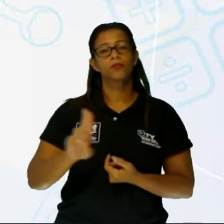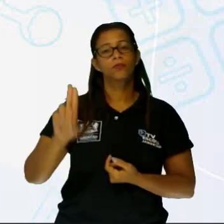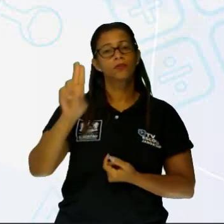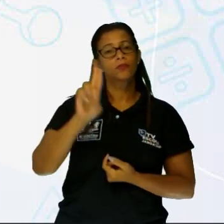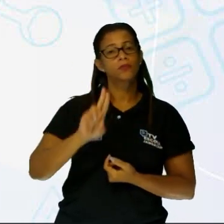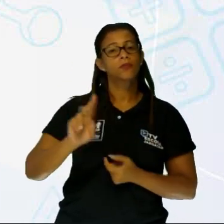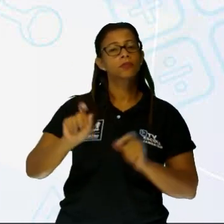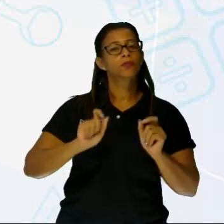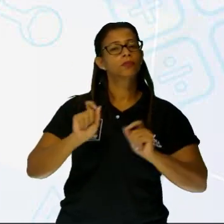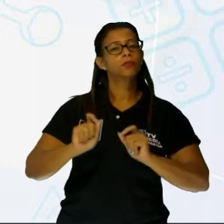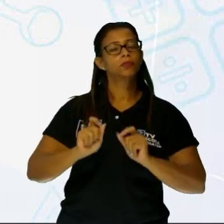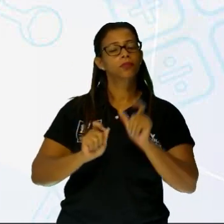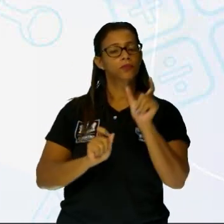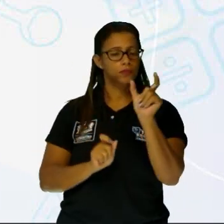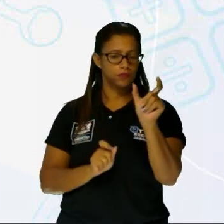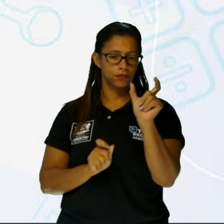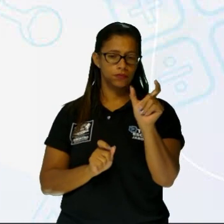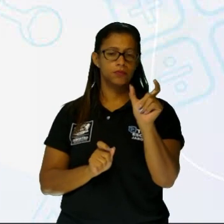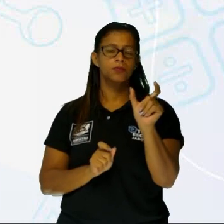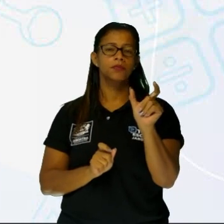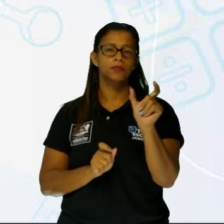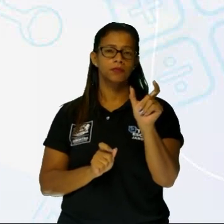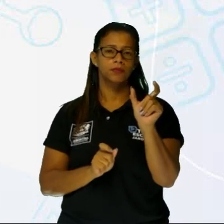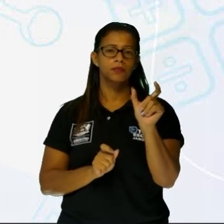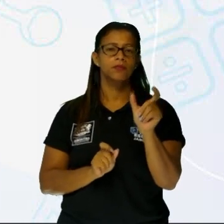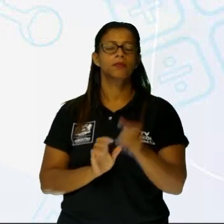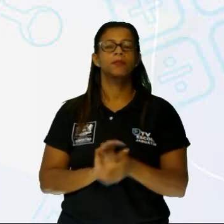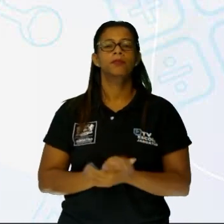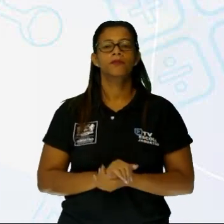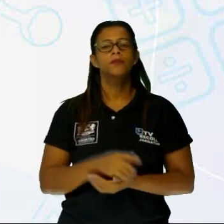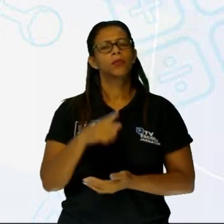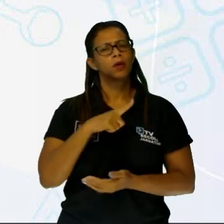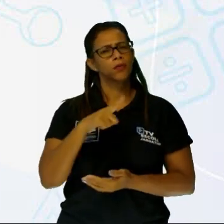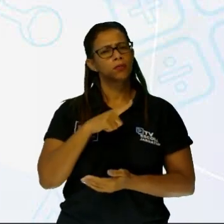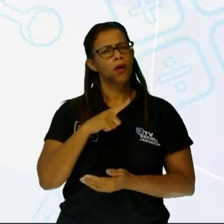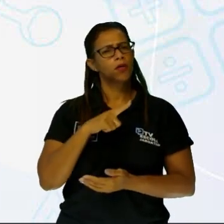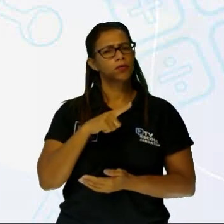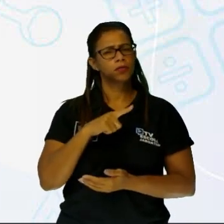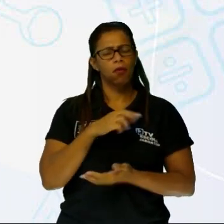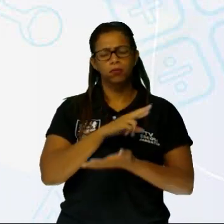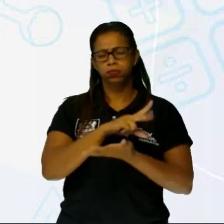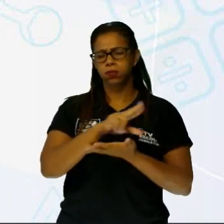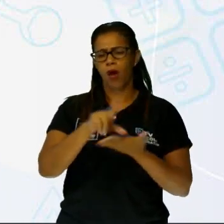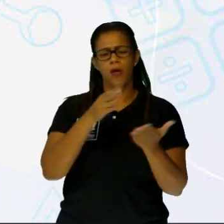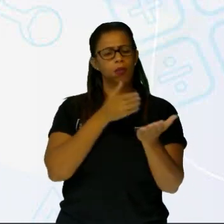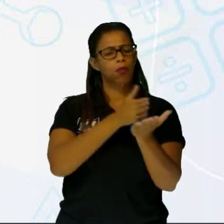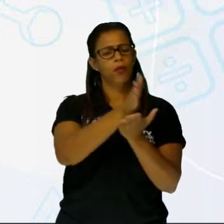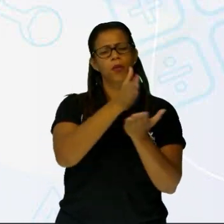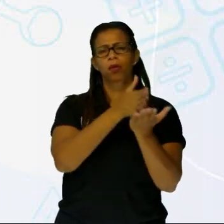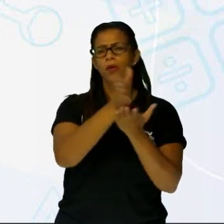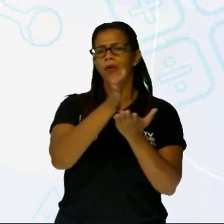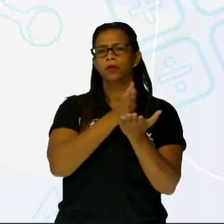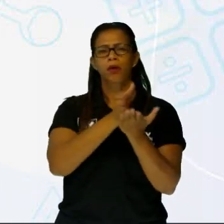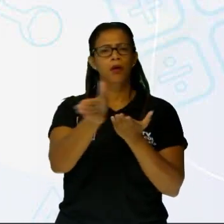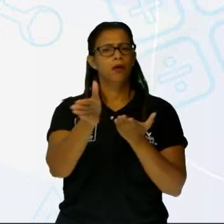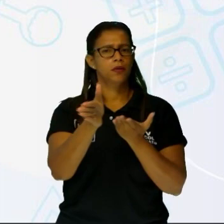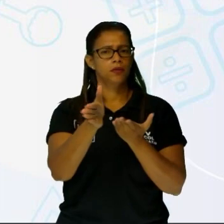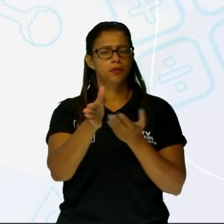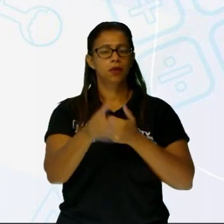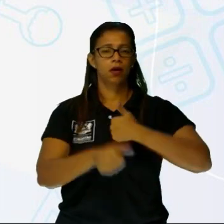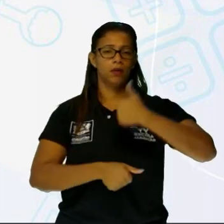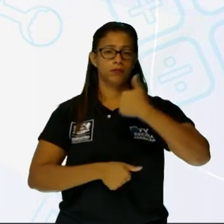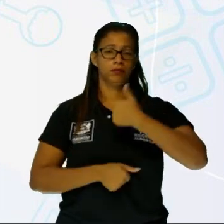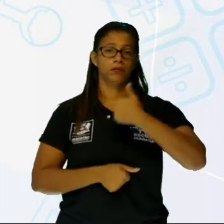o should, certo? Eu tenho várias possibilidades de dar esse conselho para eles, né? A primeira